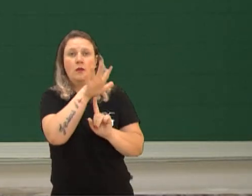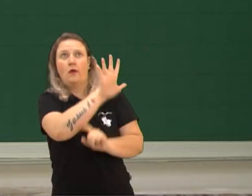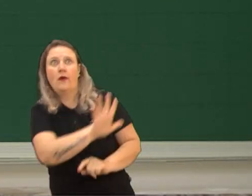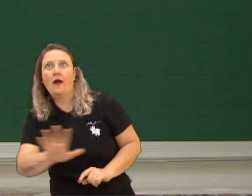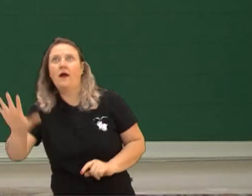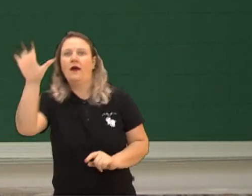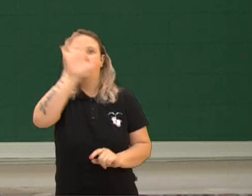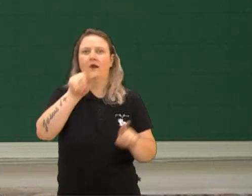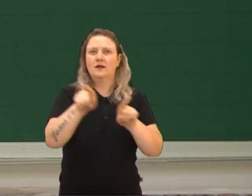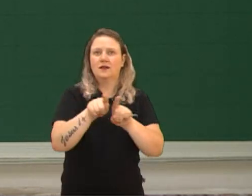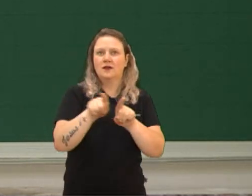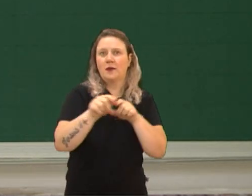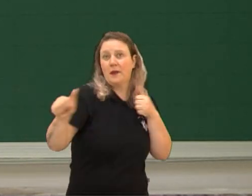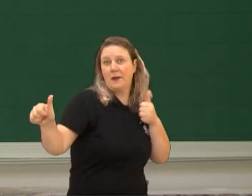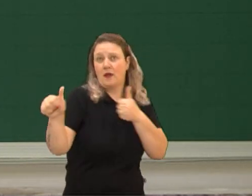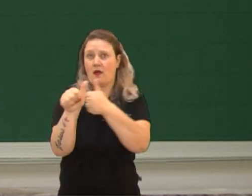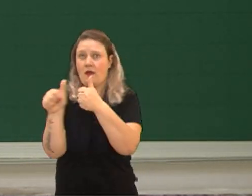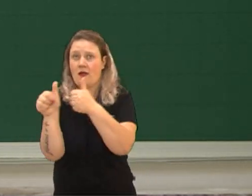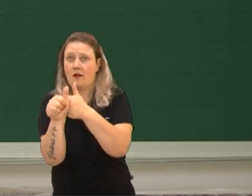região metropolitana